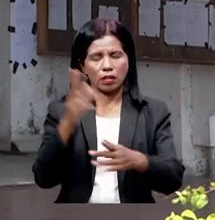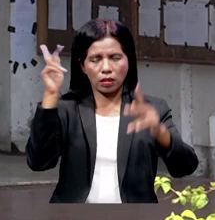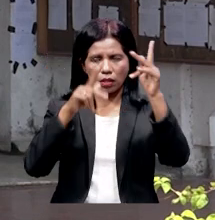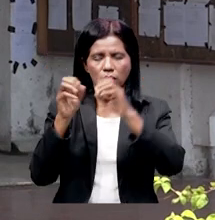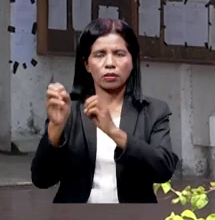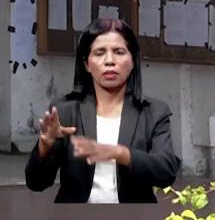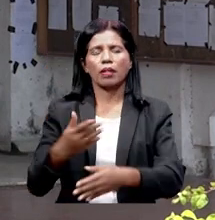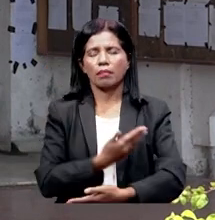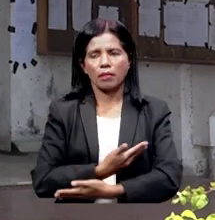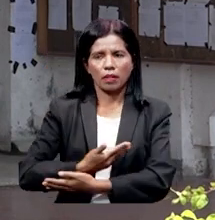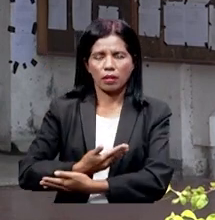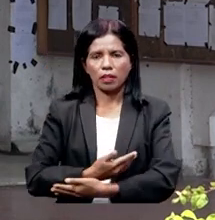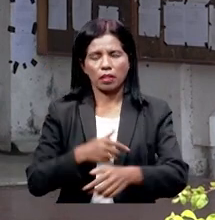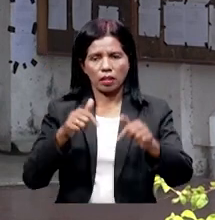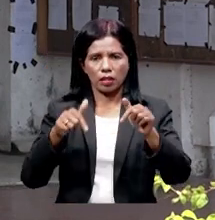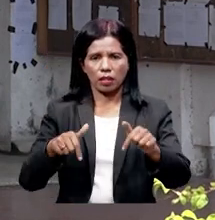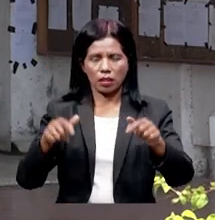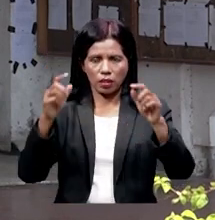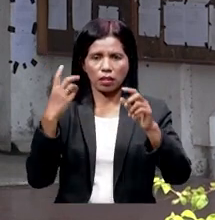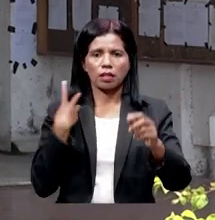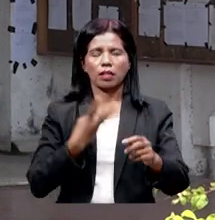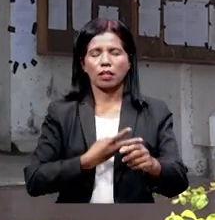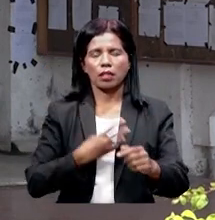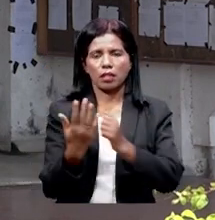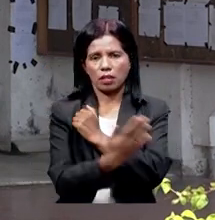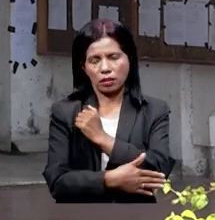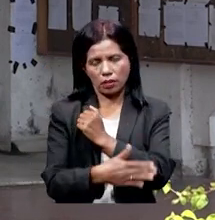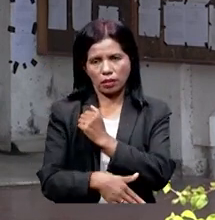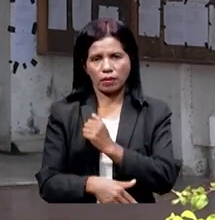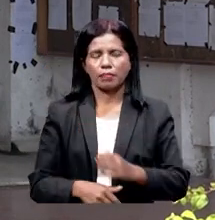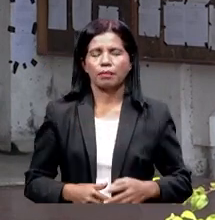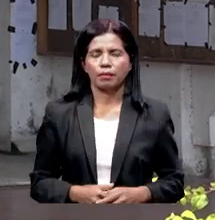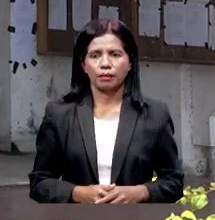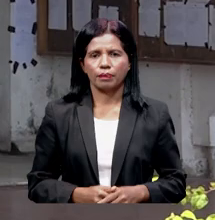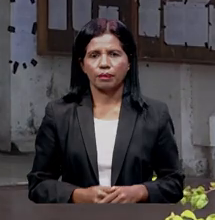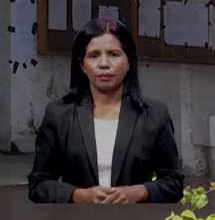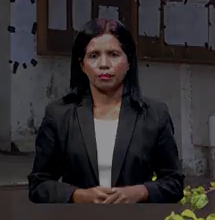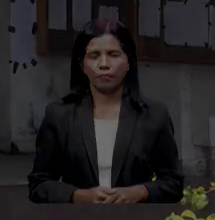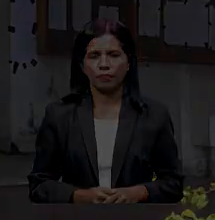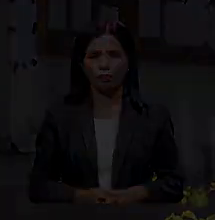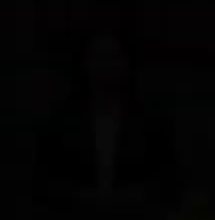bebe ne be mag acontece iha ita nyarai. Equipa cobertura, GMN.